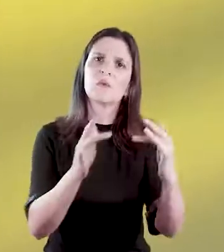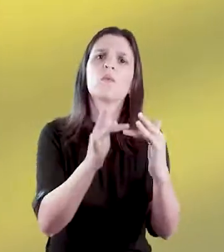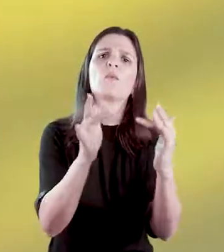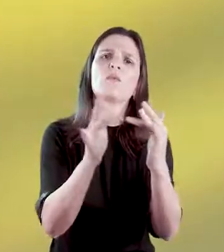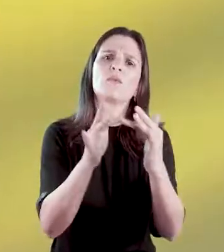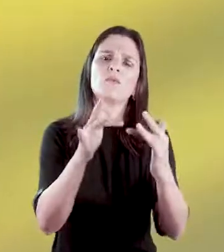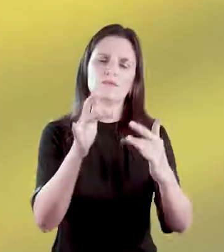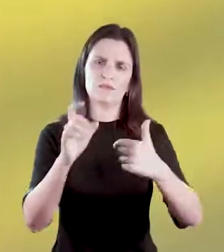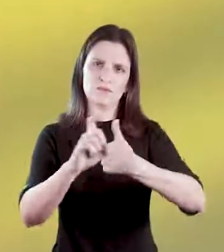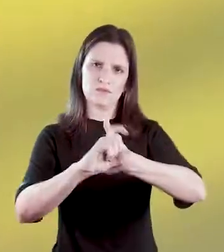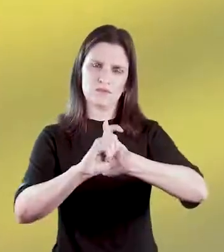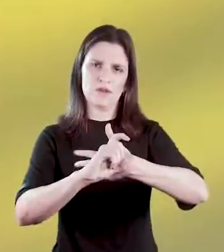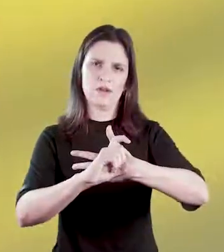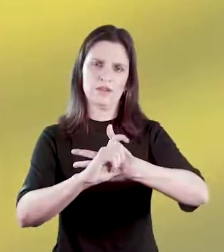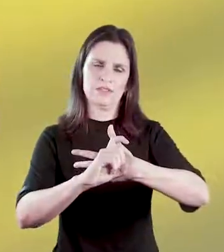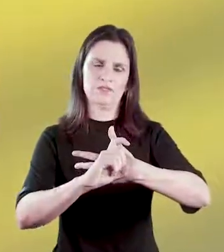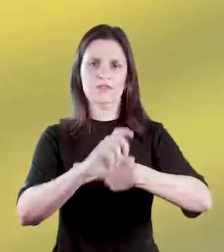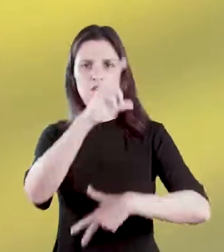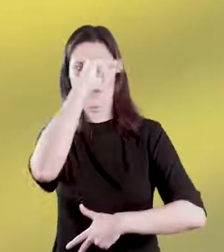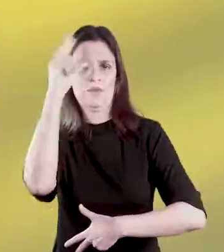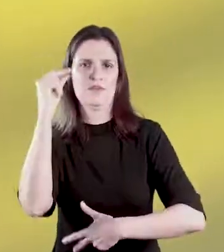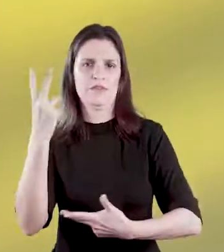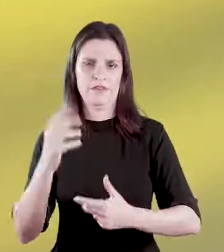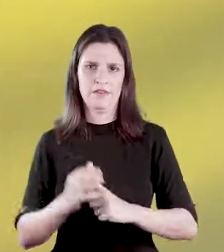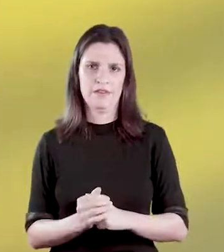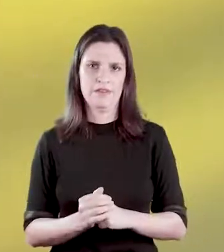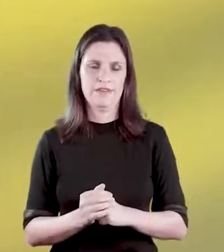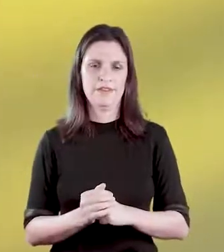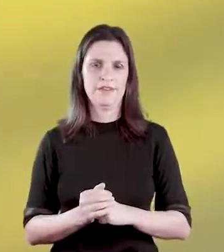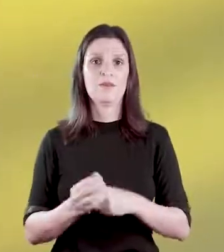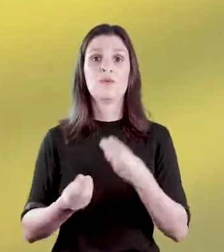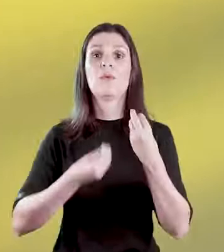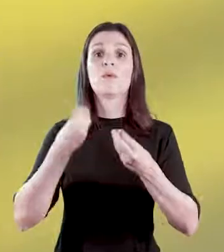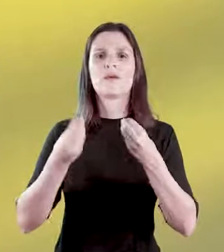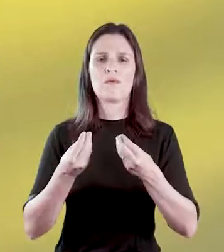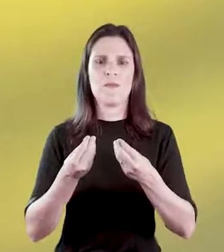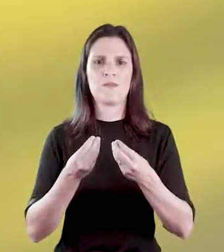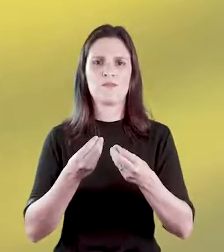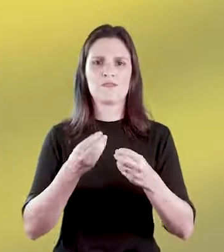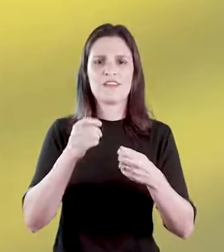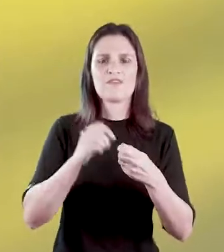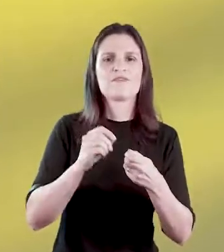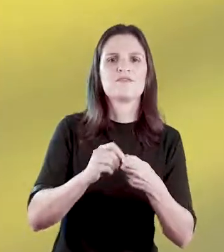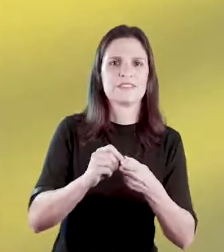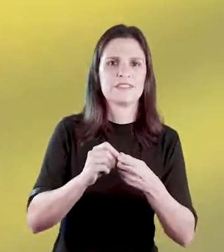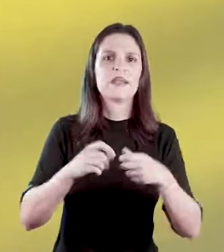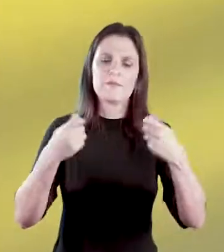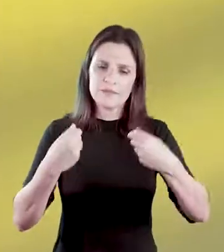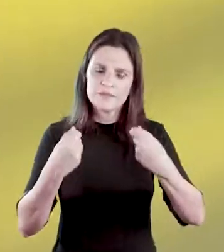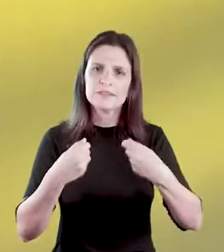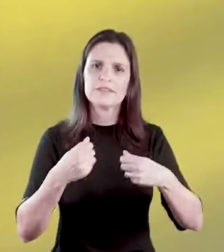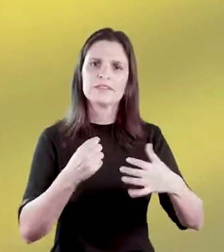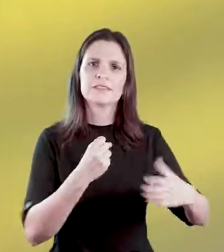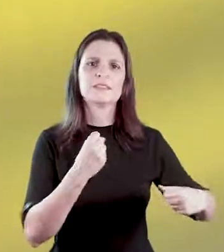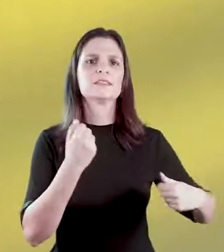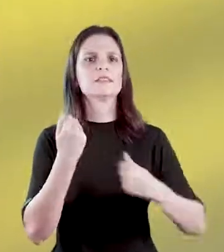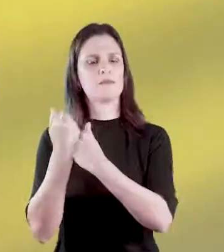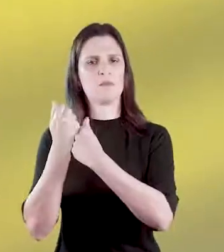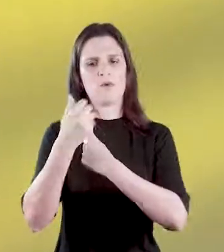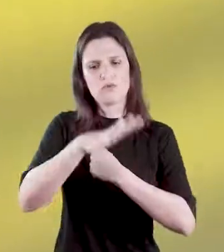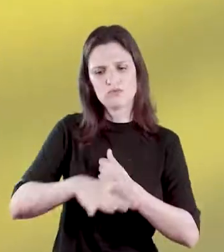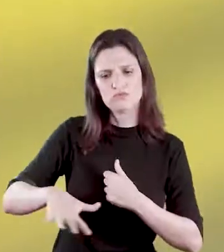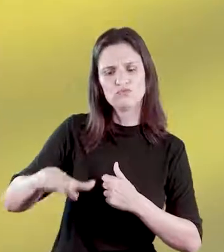conseguir você sabe que o vereador não tem um material não tem a mão de obra pela executar aquele que ele gostaria que fizesse para atender a comunidade